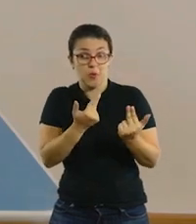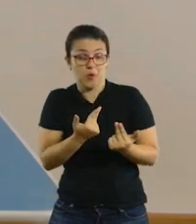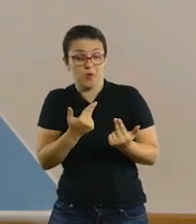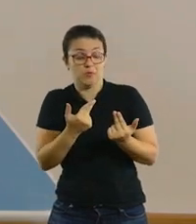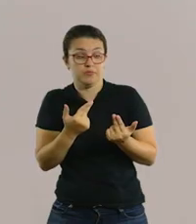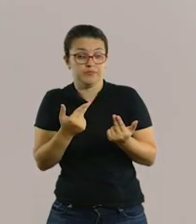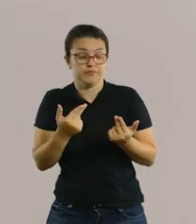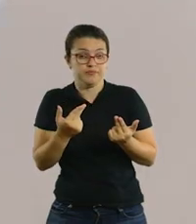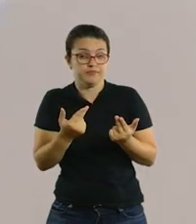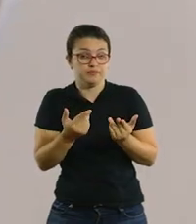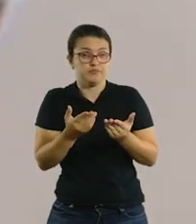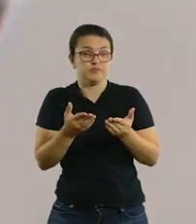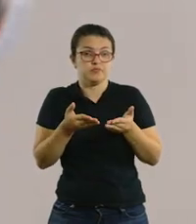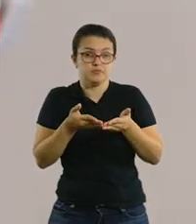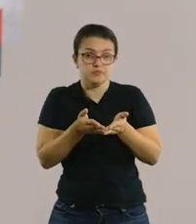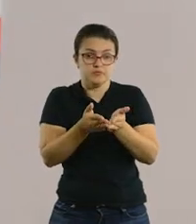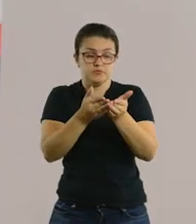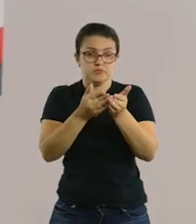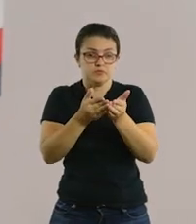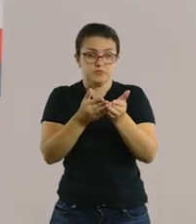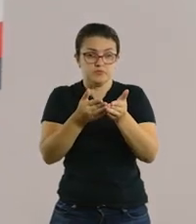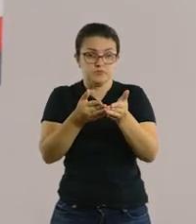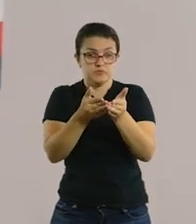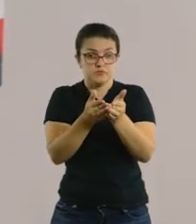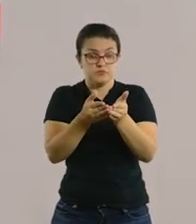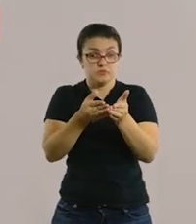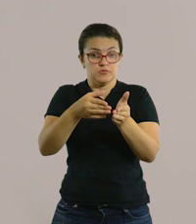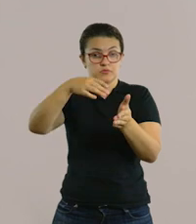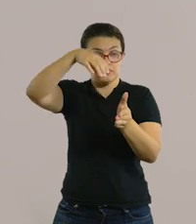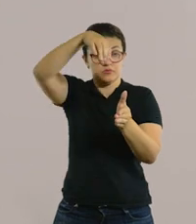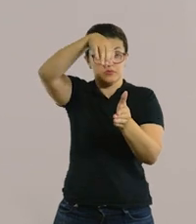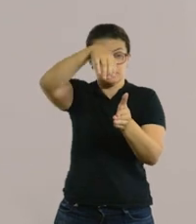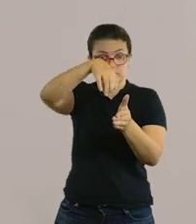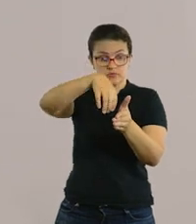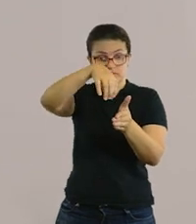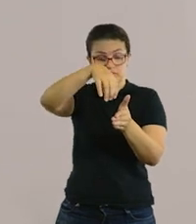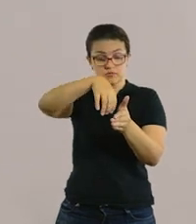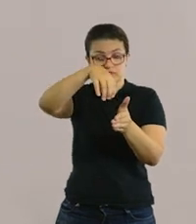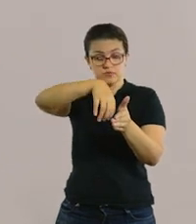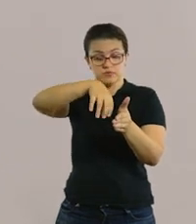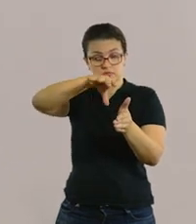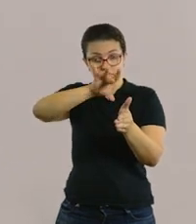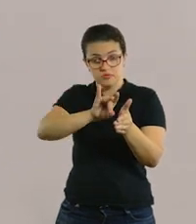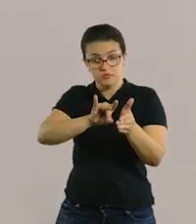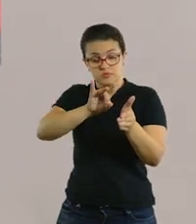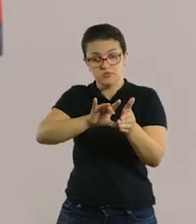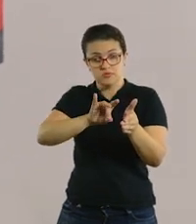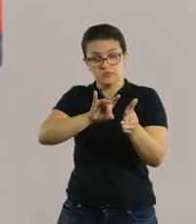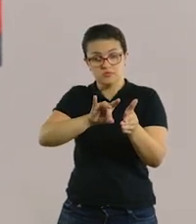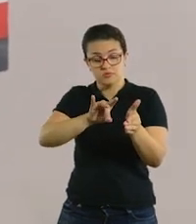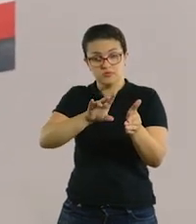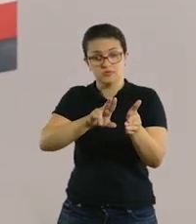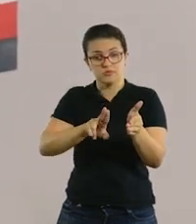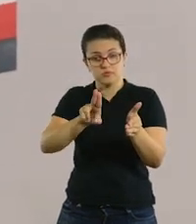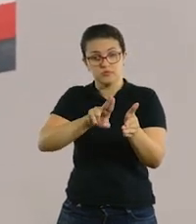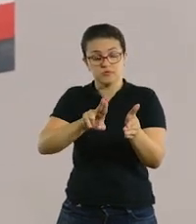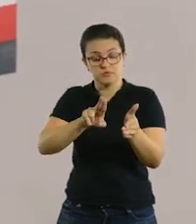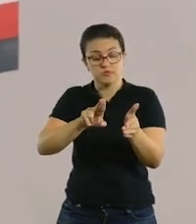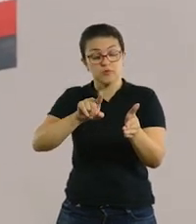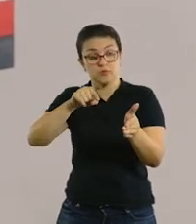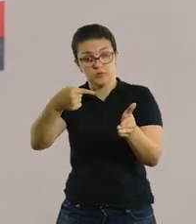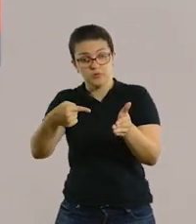aqui, para vocês confeccionarem a cabine do navio, tá? Vocês